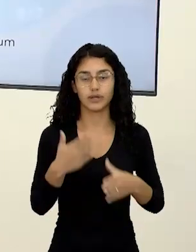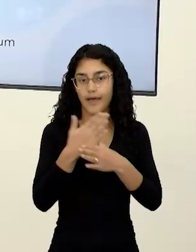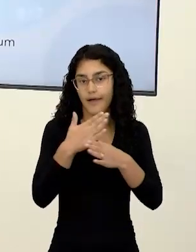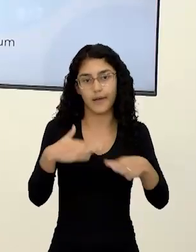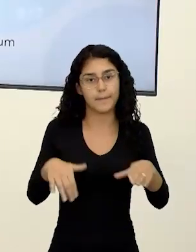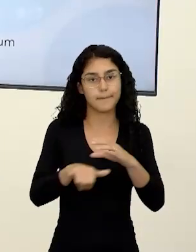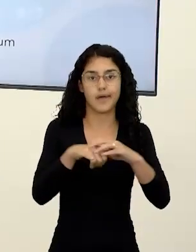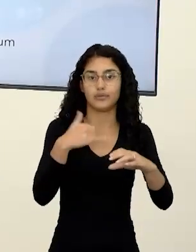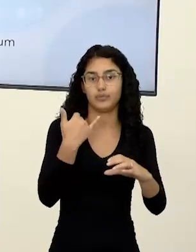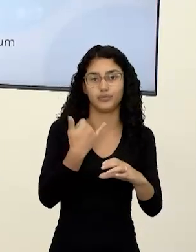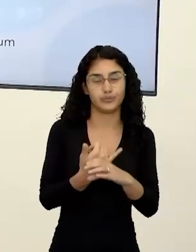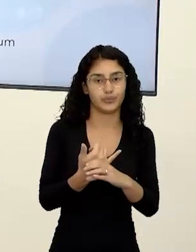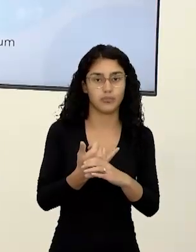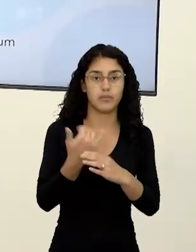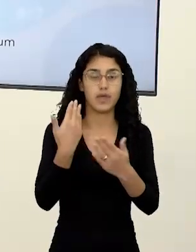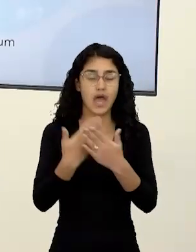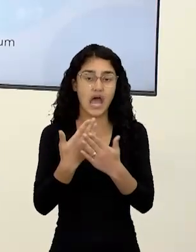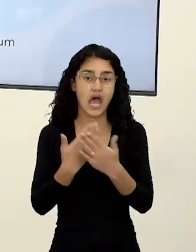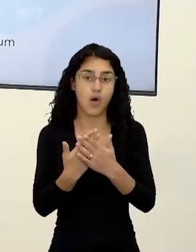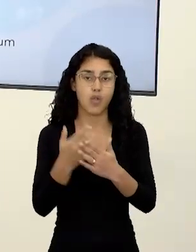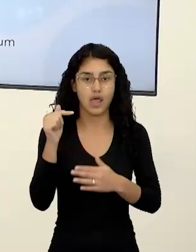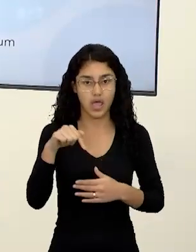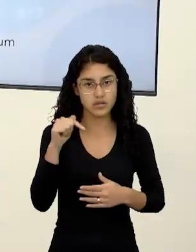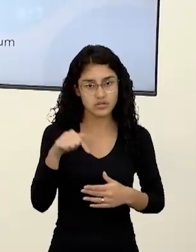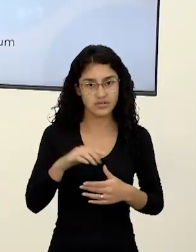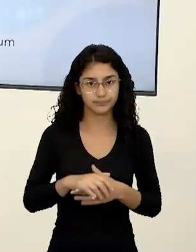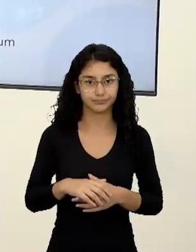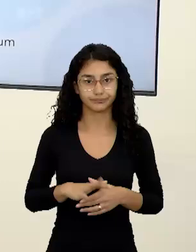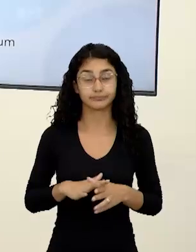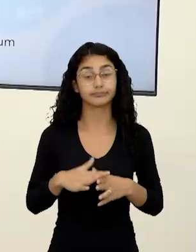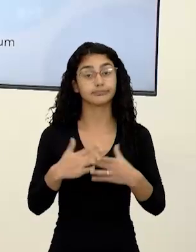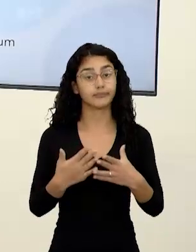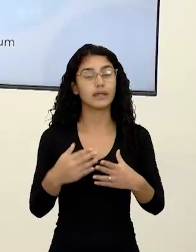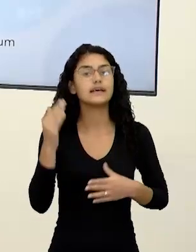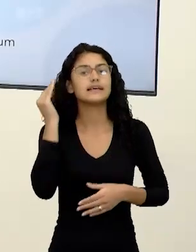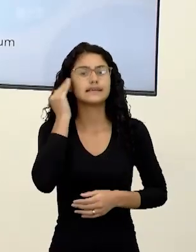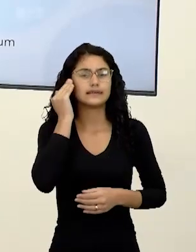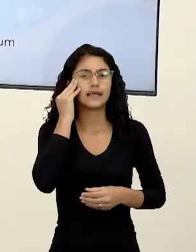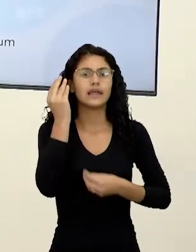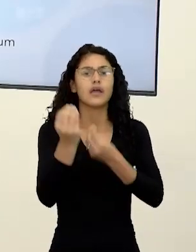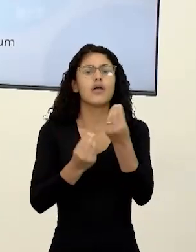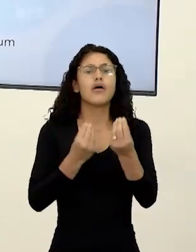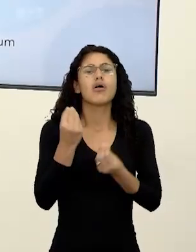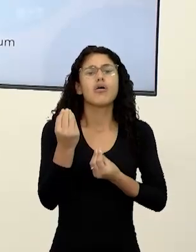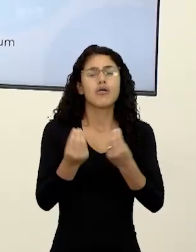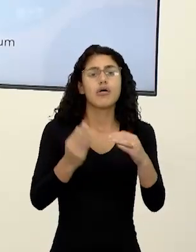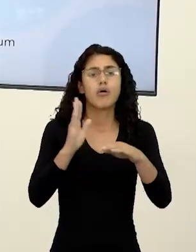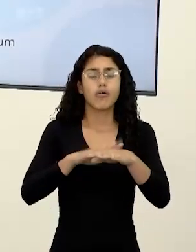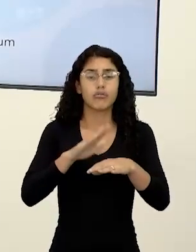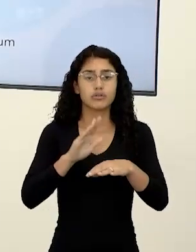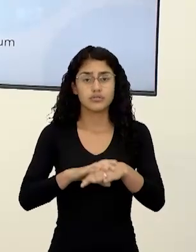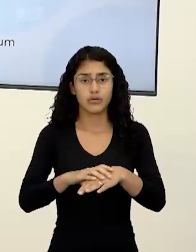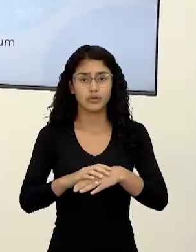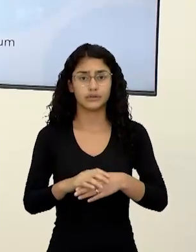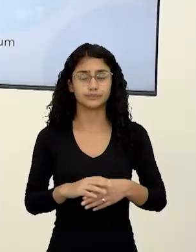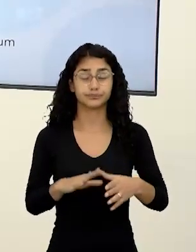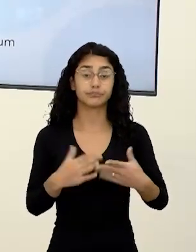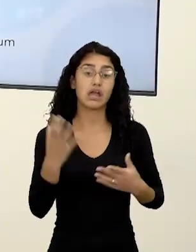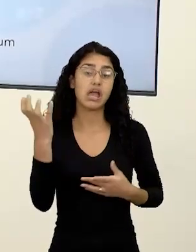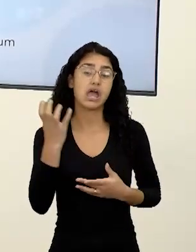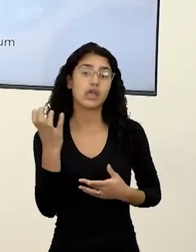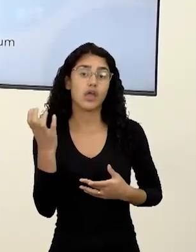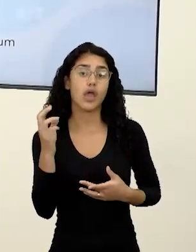porque justamente eu não posso violar o direito de outras pessoas. Então, a gente tem que entender como isso funciona. Então, olha, eu quero